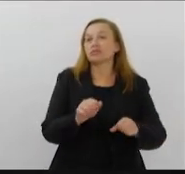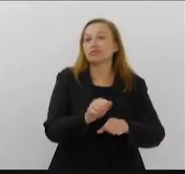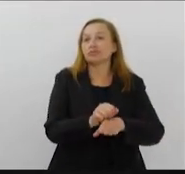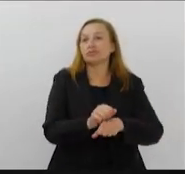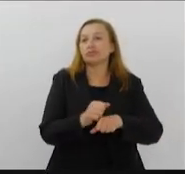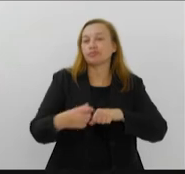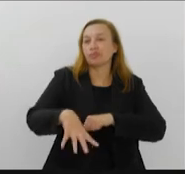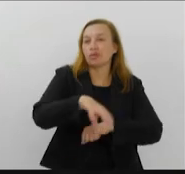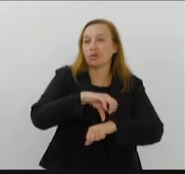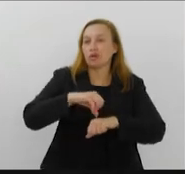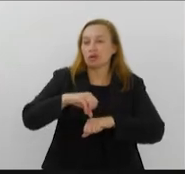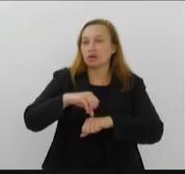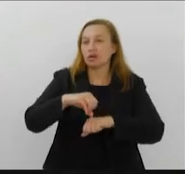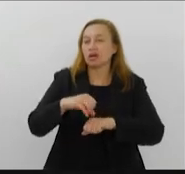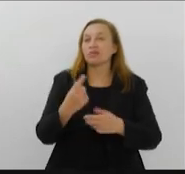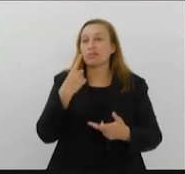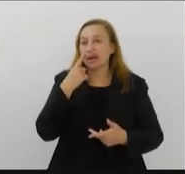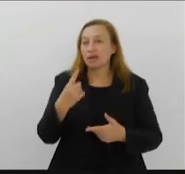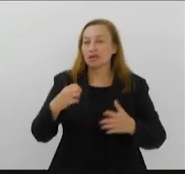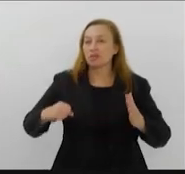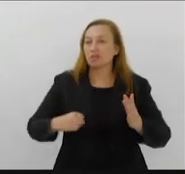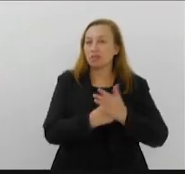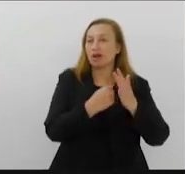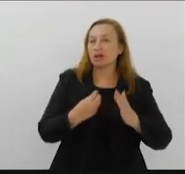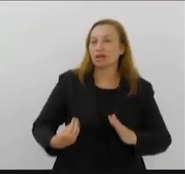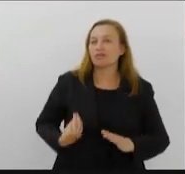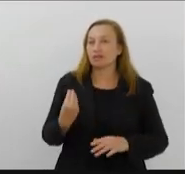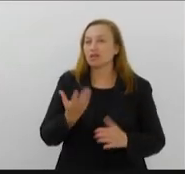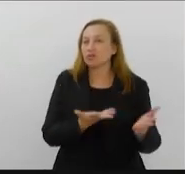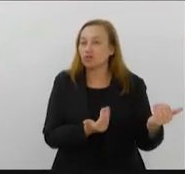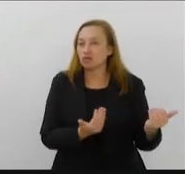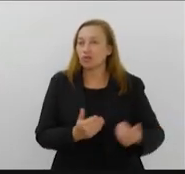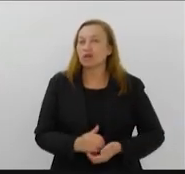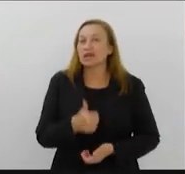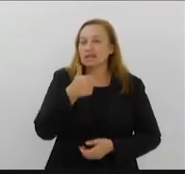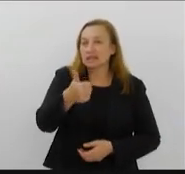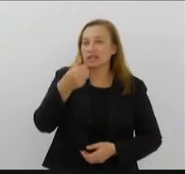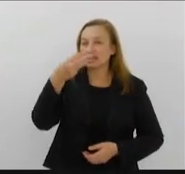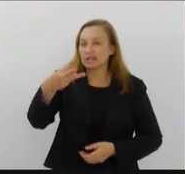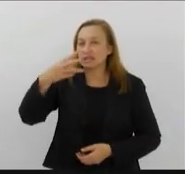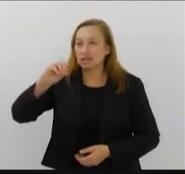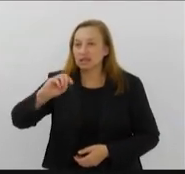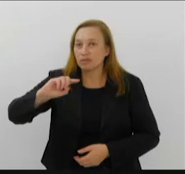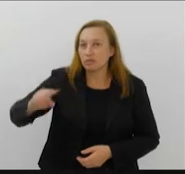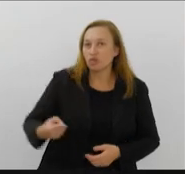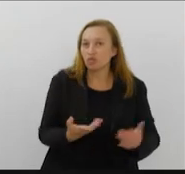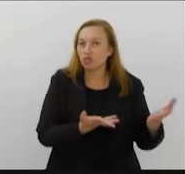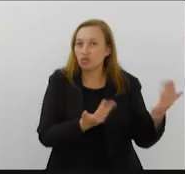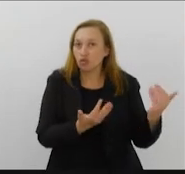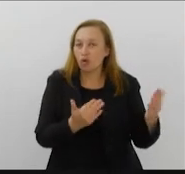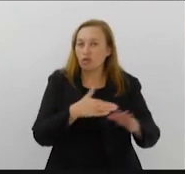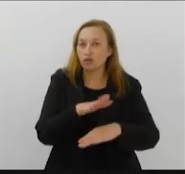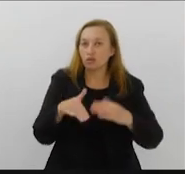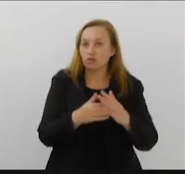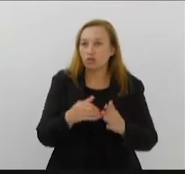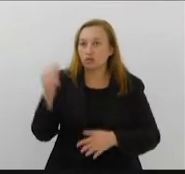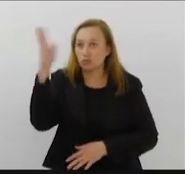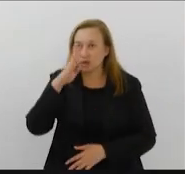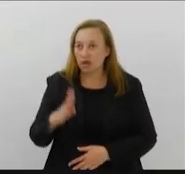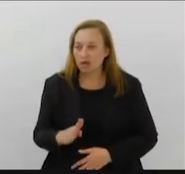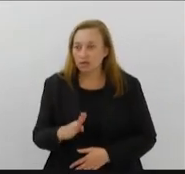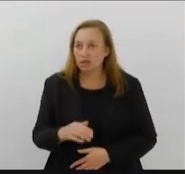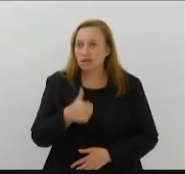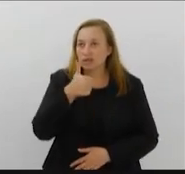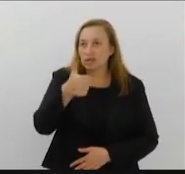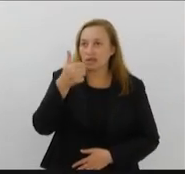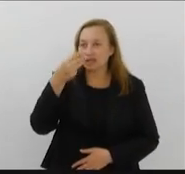para entender os impactos da pandemia na vida das pessoas jovens. Nós tivemos 130 mil jovens de todo o Brasil. 130